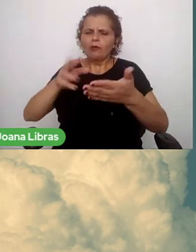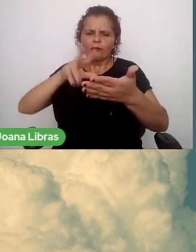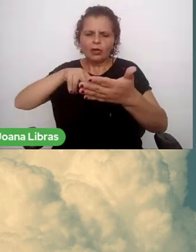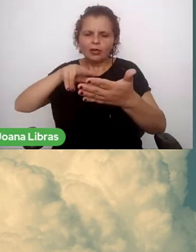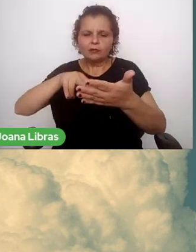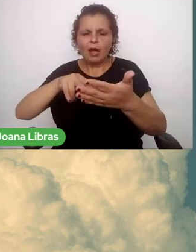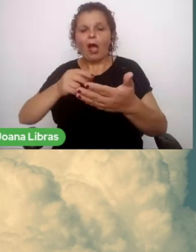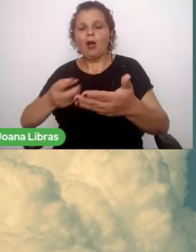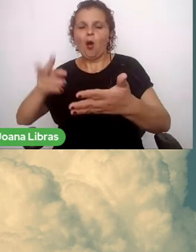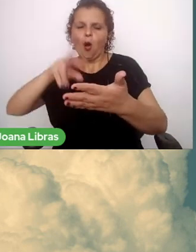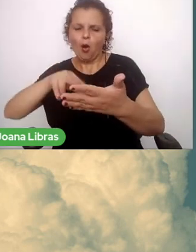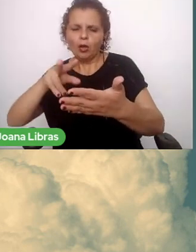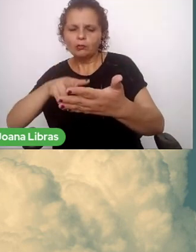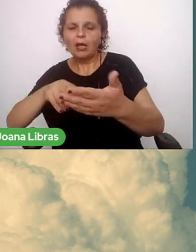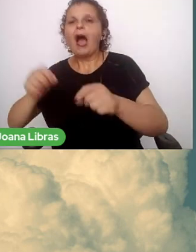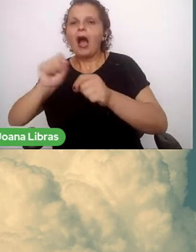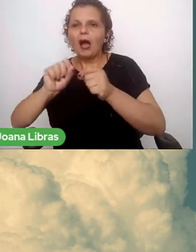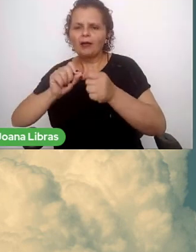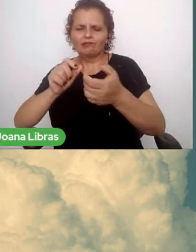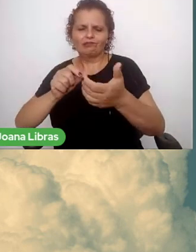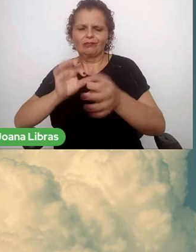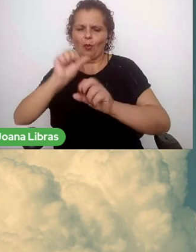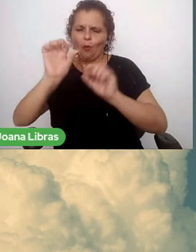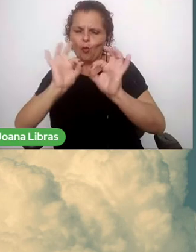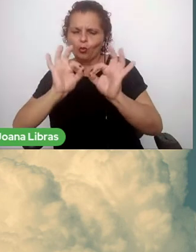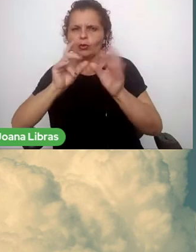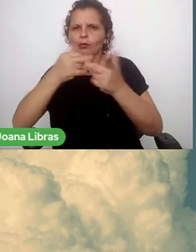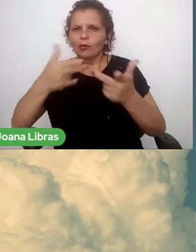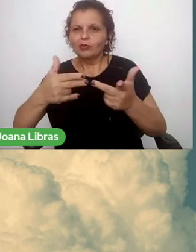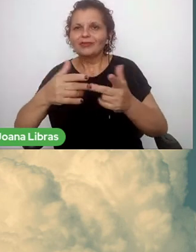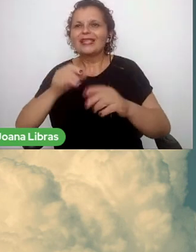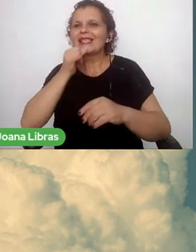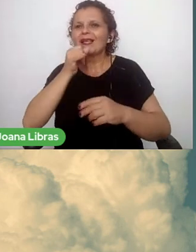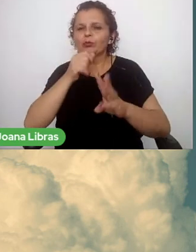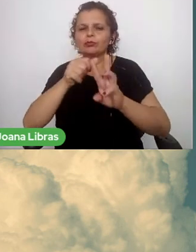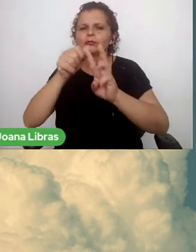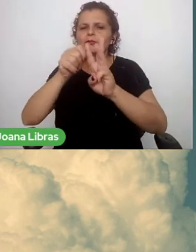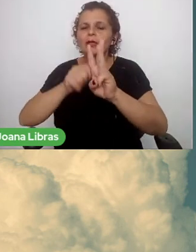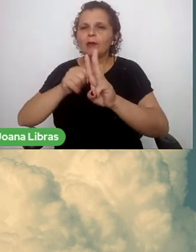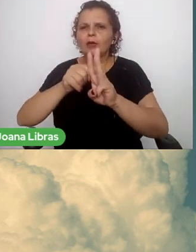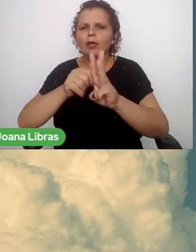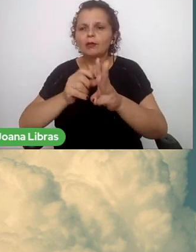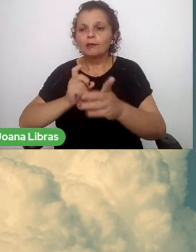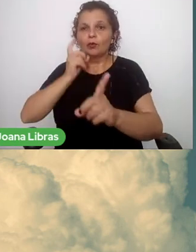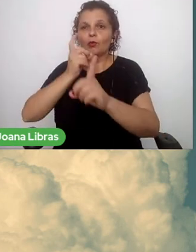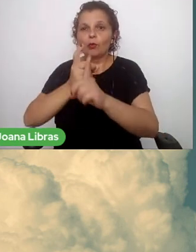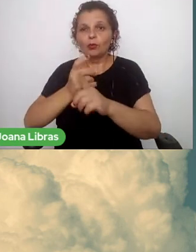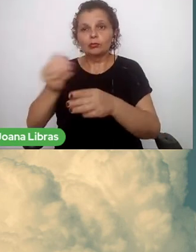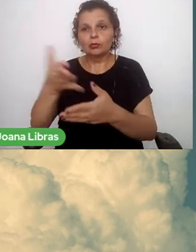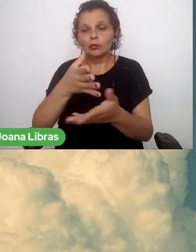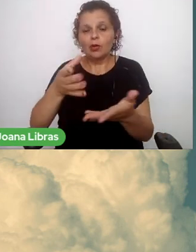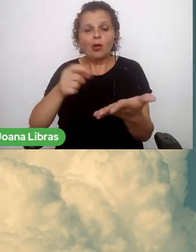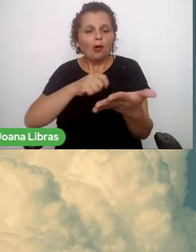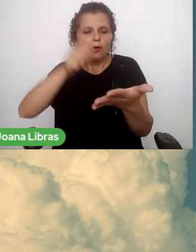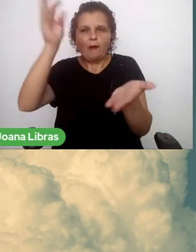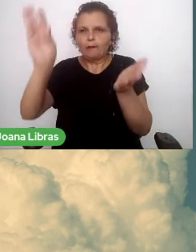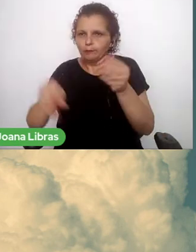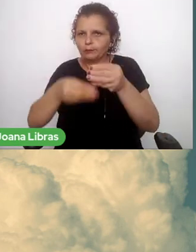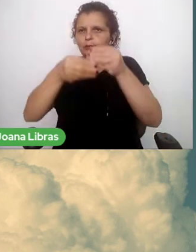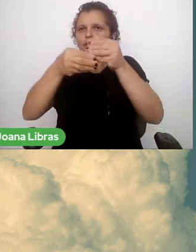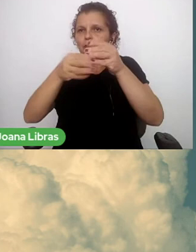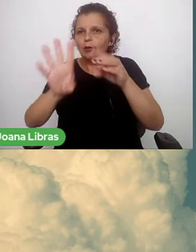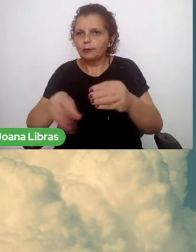quando, revisita, tá? Pode ser que daqui a 3 meses vocês descubram uma coisa nova ou alguma coisa mude e